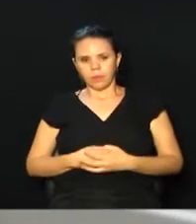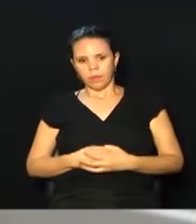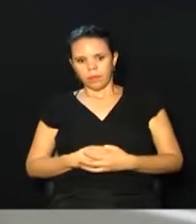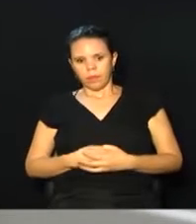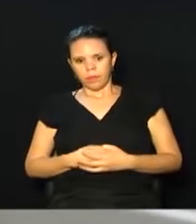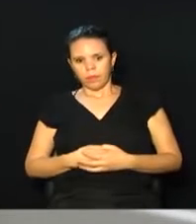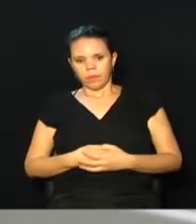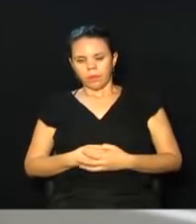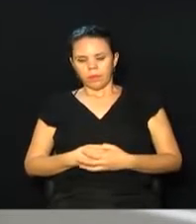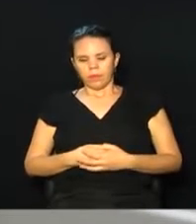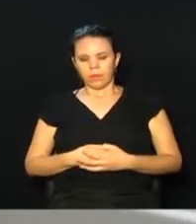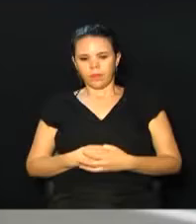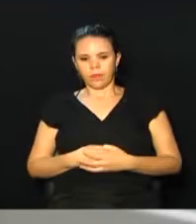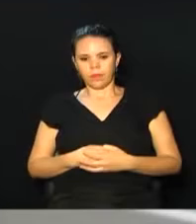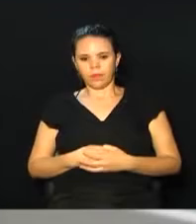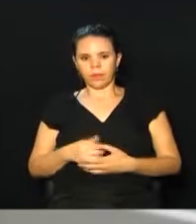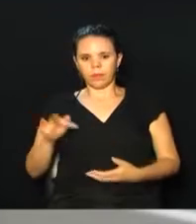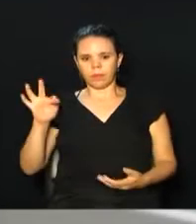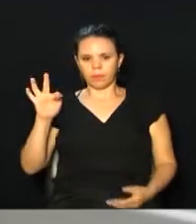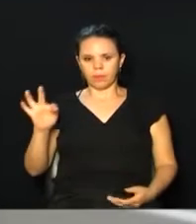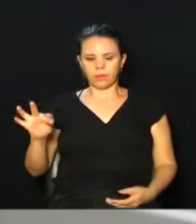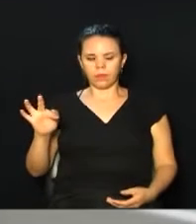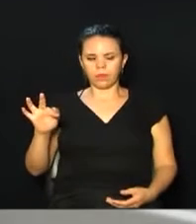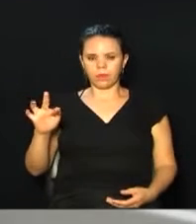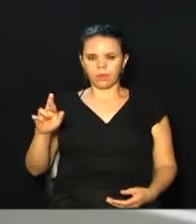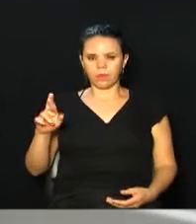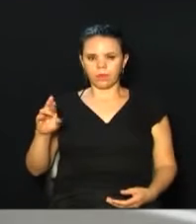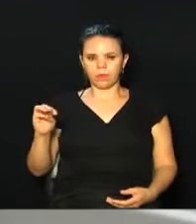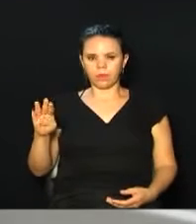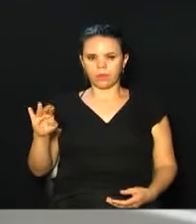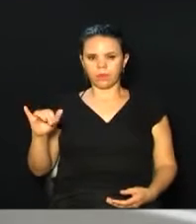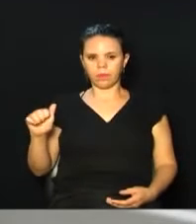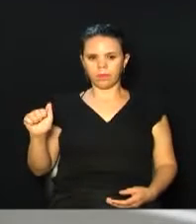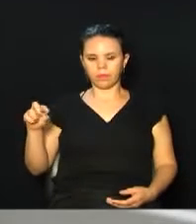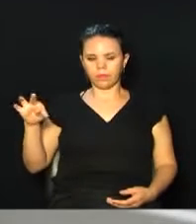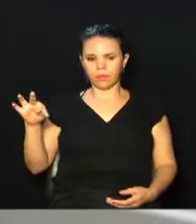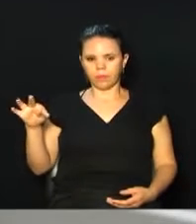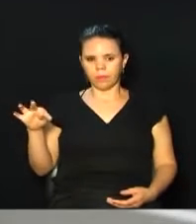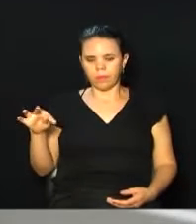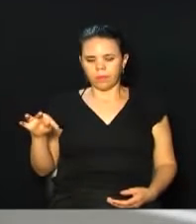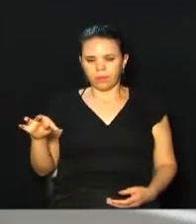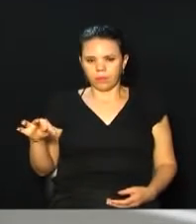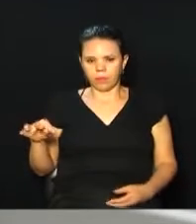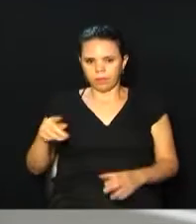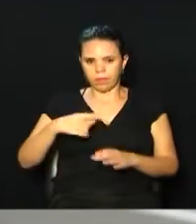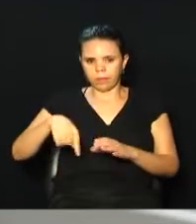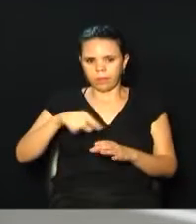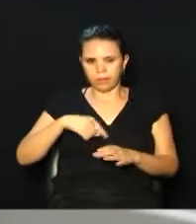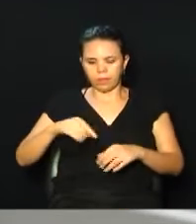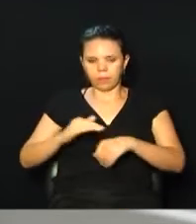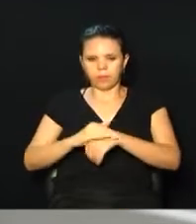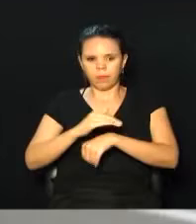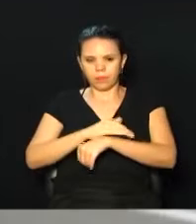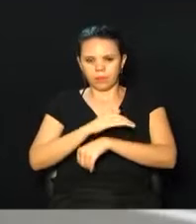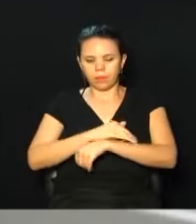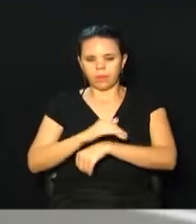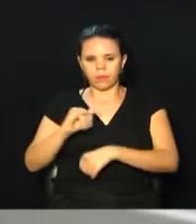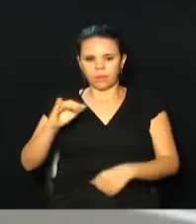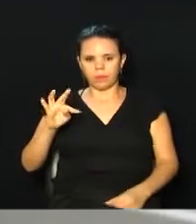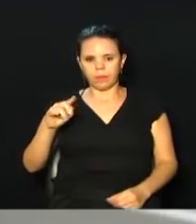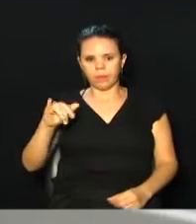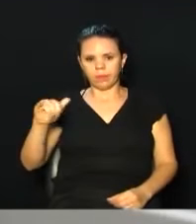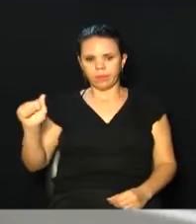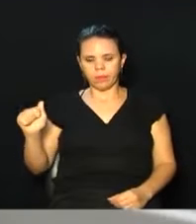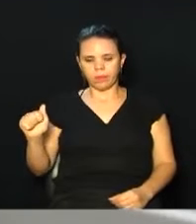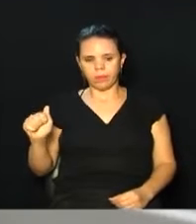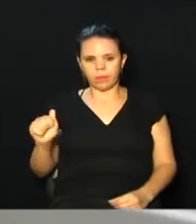Novo Flamboyant, conhecido como Buraco do Sapo, o Jardim Novo Flamboyant mesmo, fora o Buraco do Sapo, Itatiaia, São